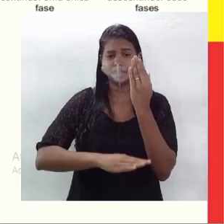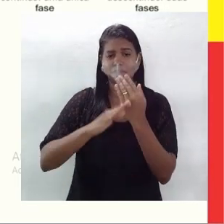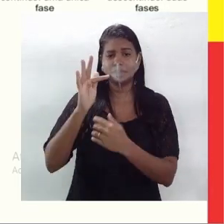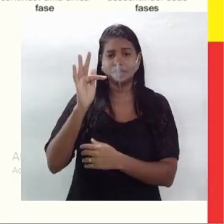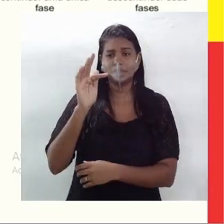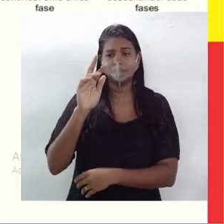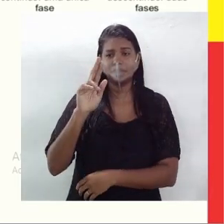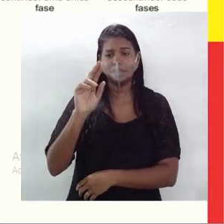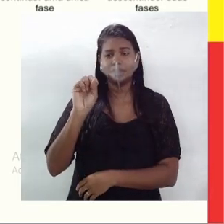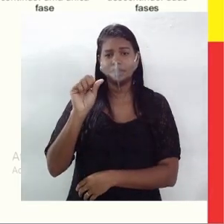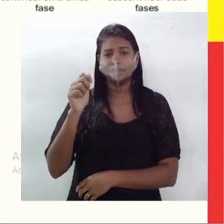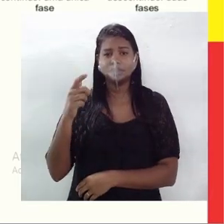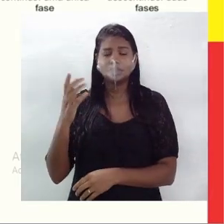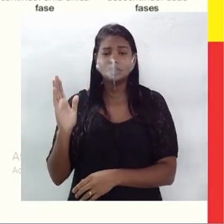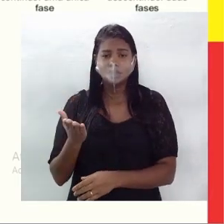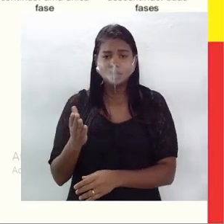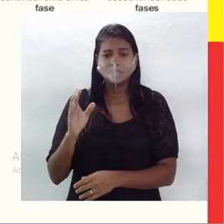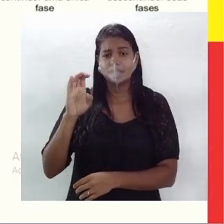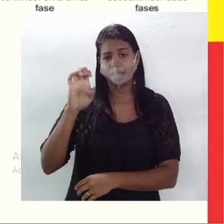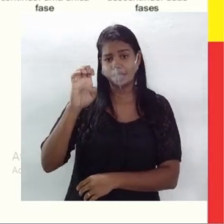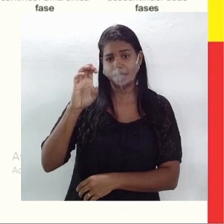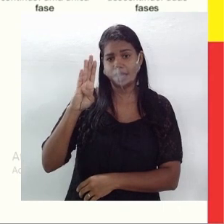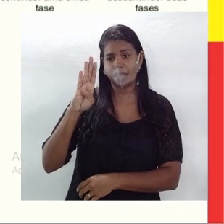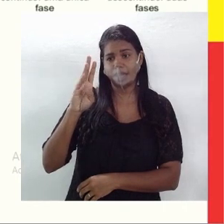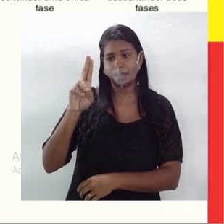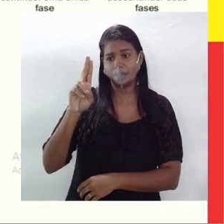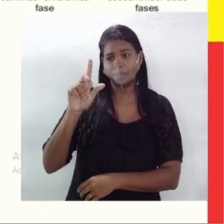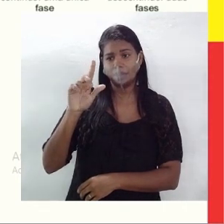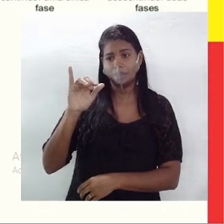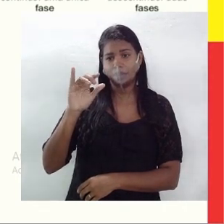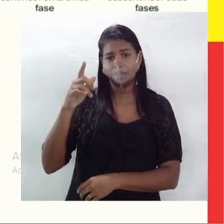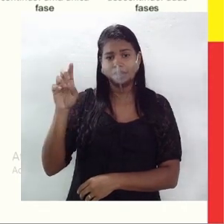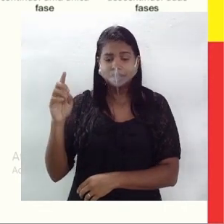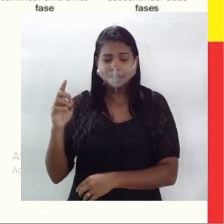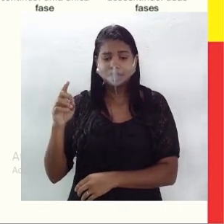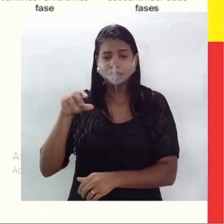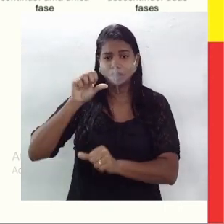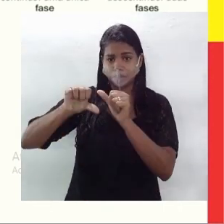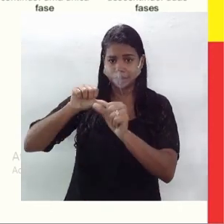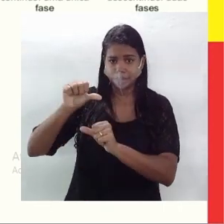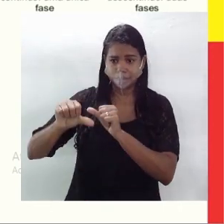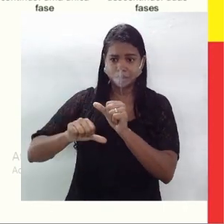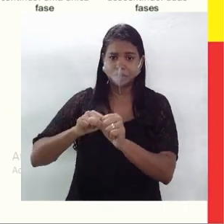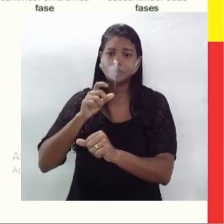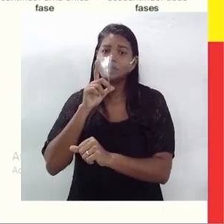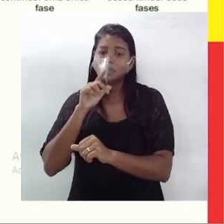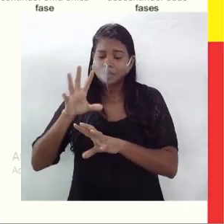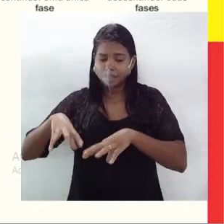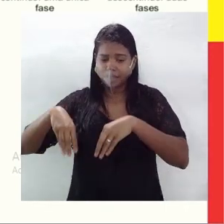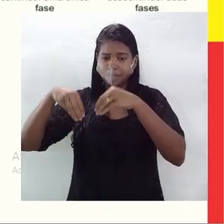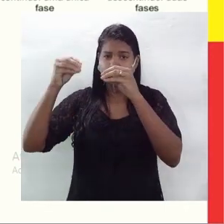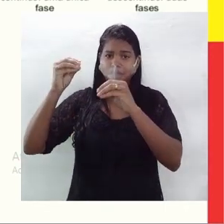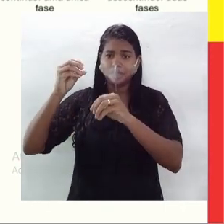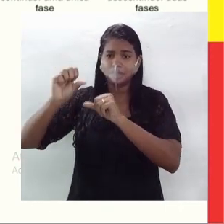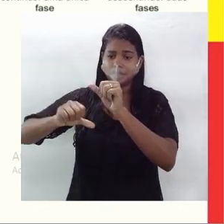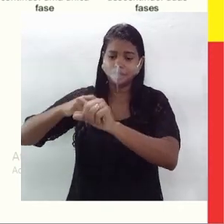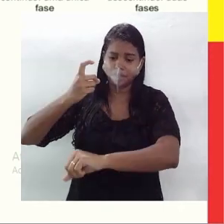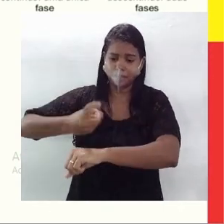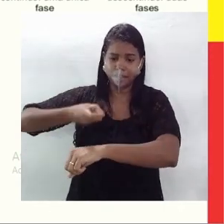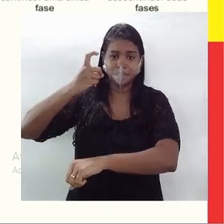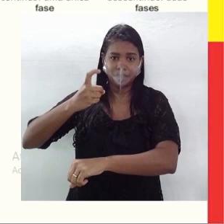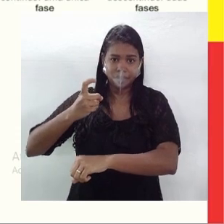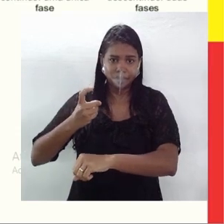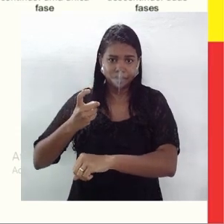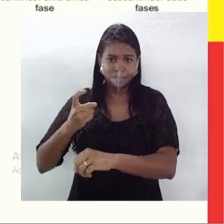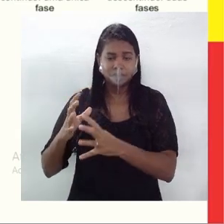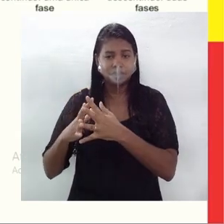temperatura de ebulição é quando a água ela sai do estado líquido e vai para o estado gasoso. E aí ficou bem claro.